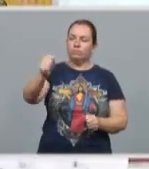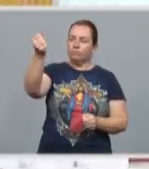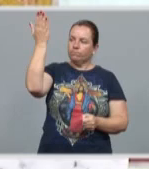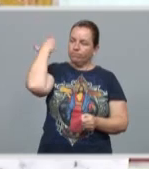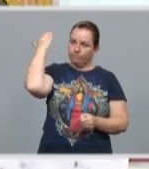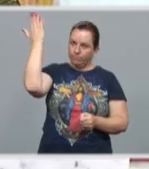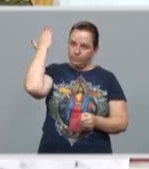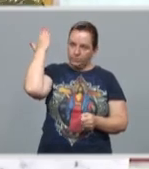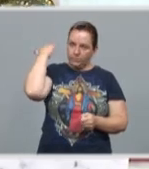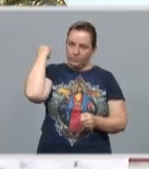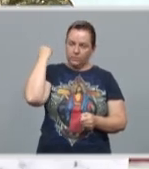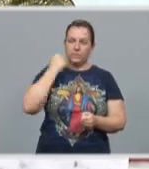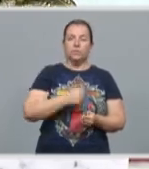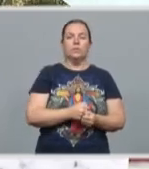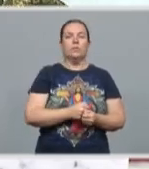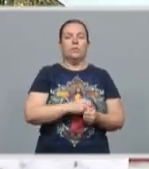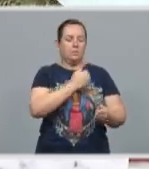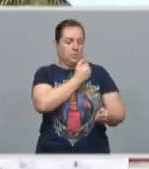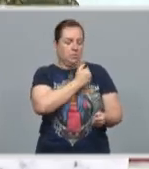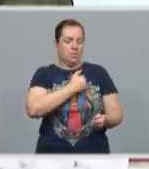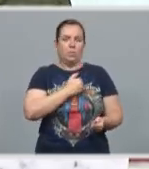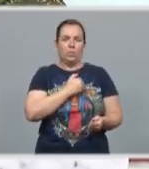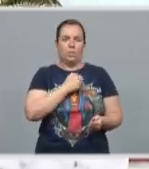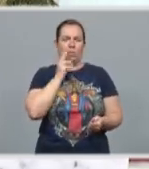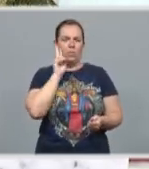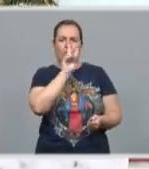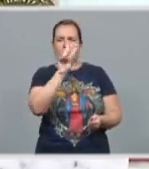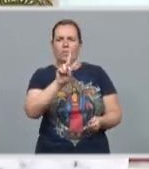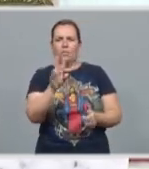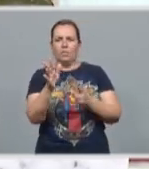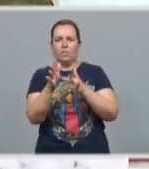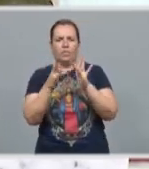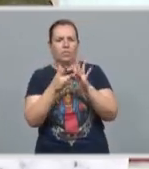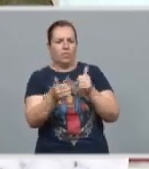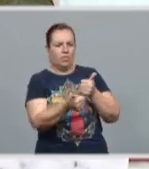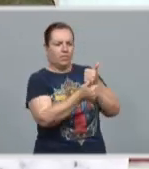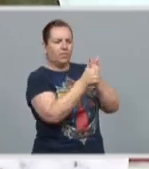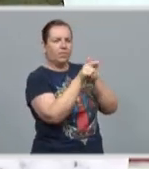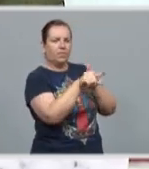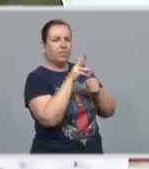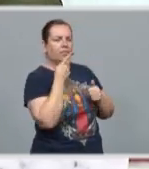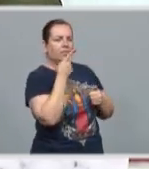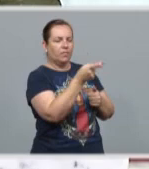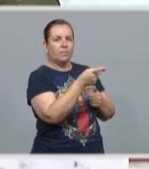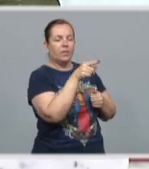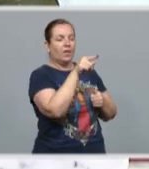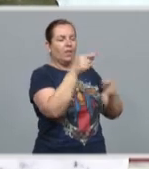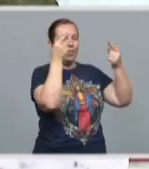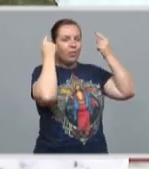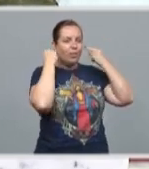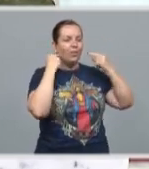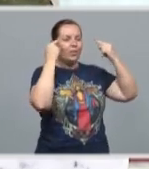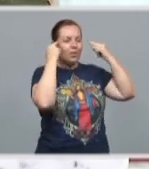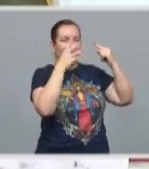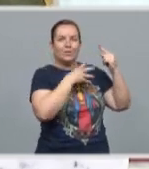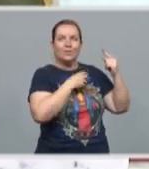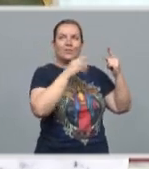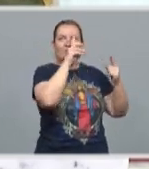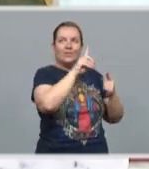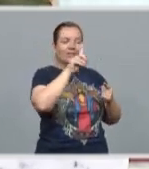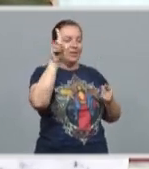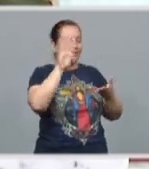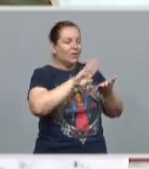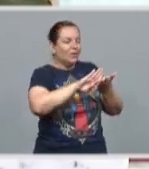Naquele tempo, João viu Jesus aproximar-se dele e disse: Eis o Cordeiro de Deus